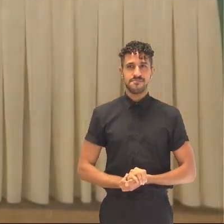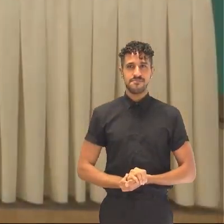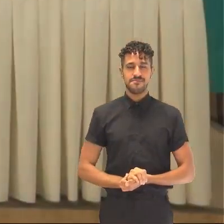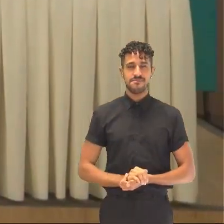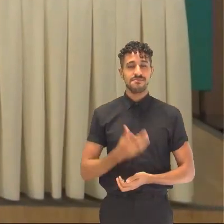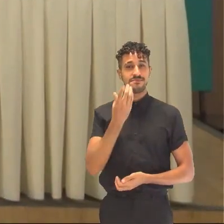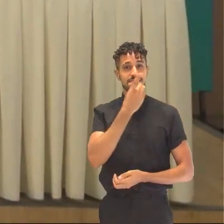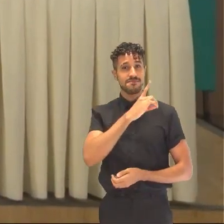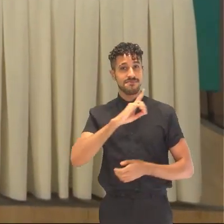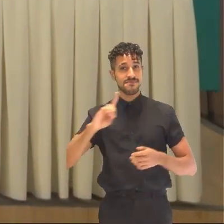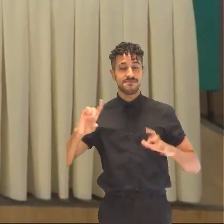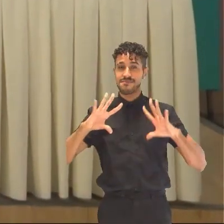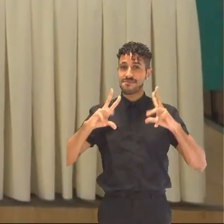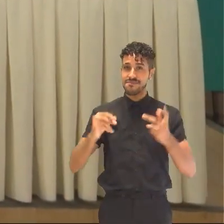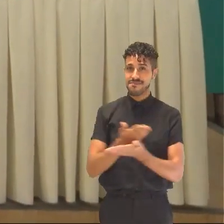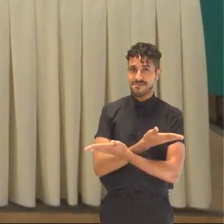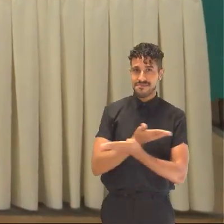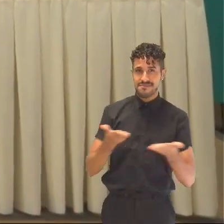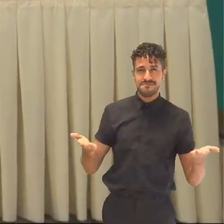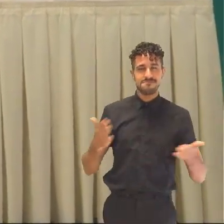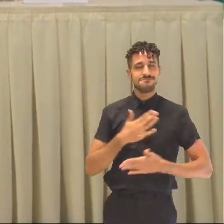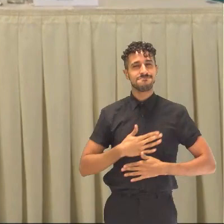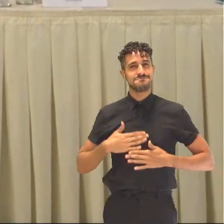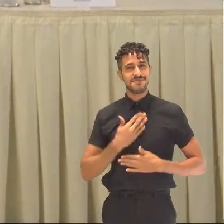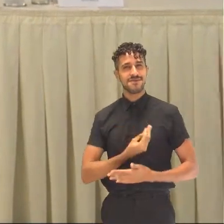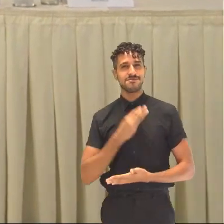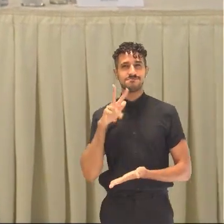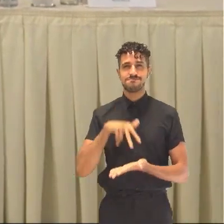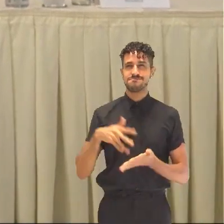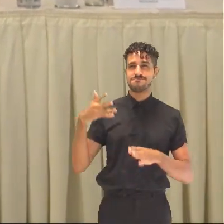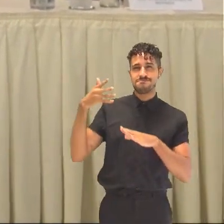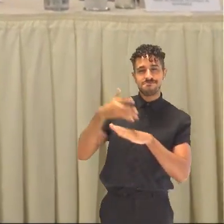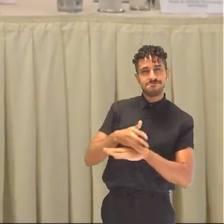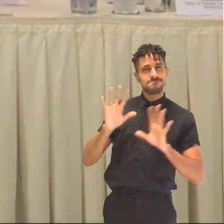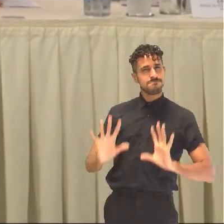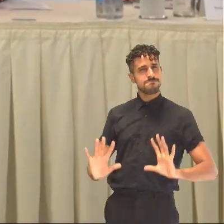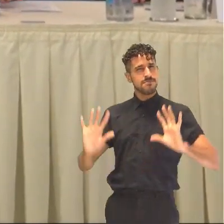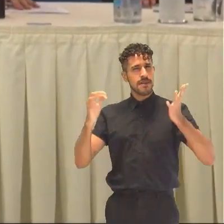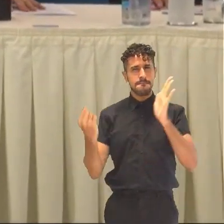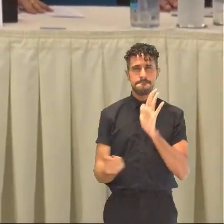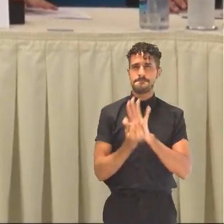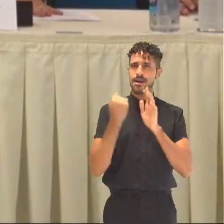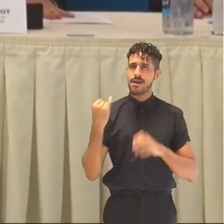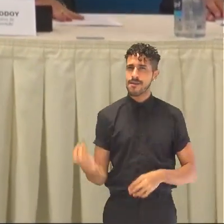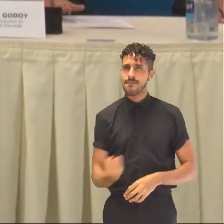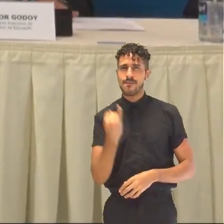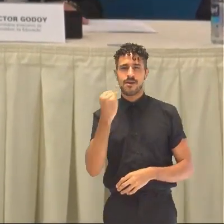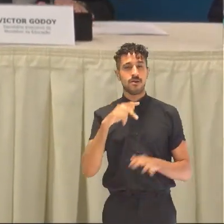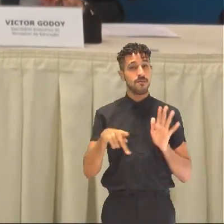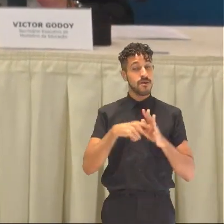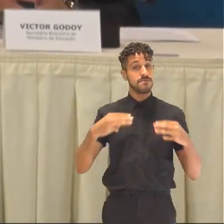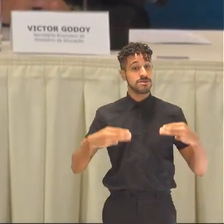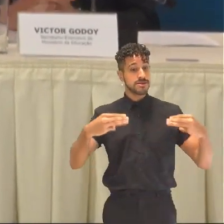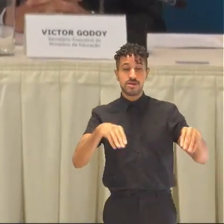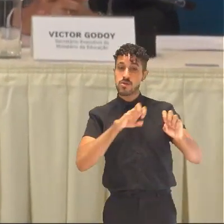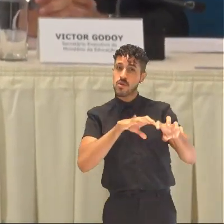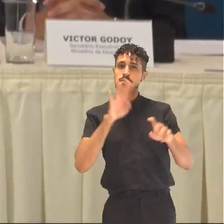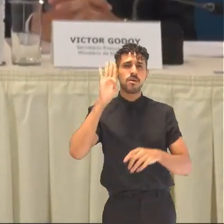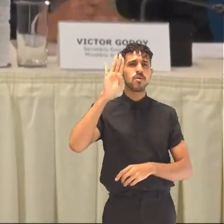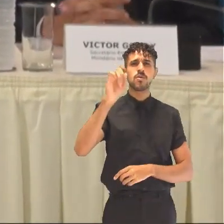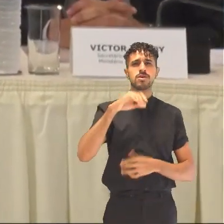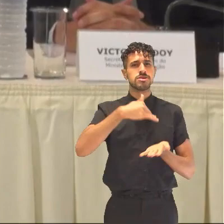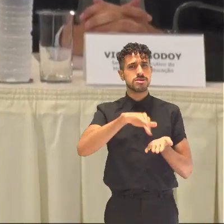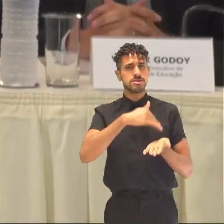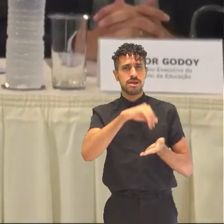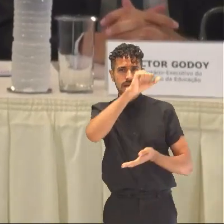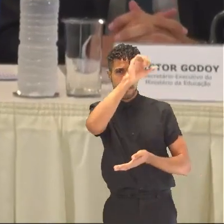Bom dia a todos. É uma satisfação participar deste evento tão importante para o Ministério da Educação, em especial a